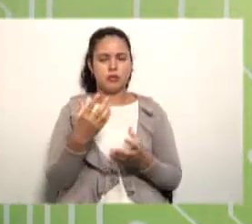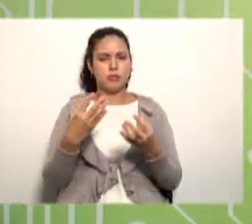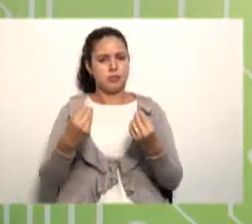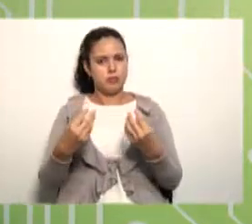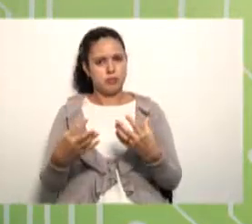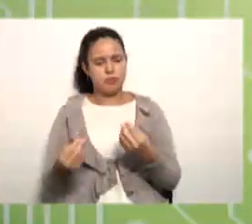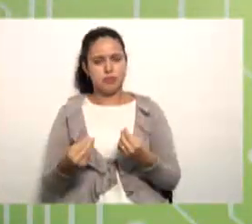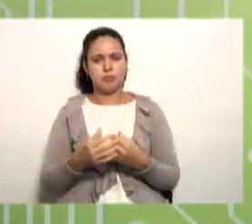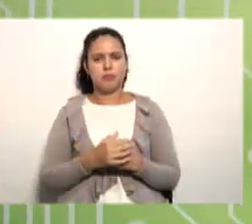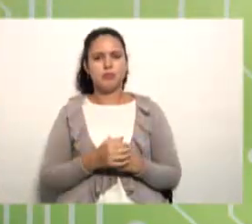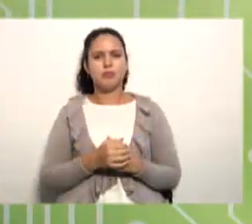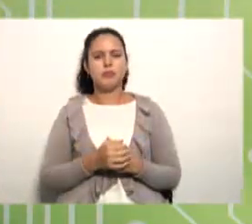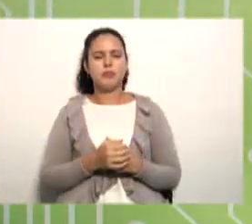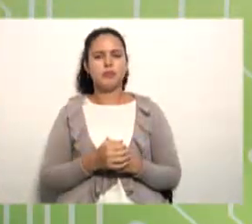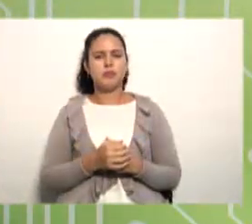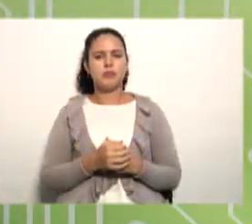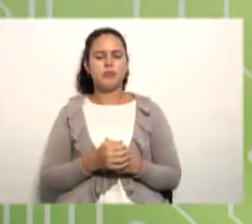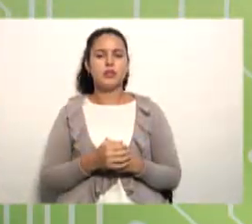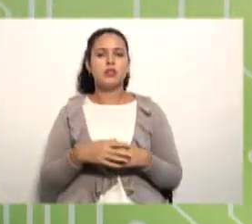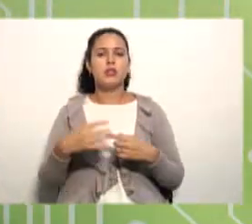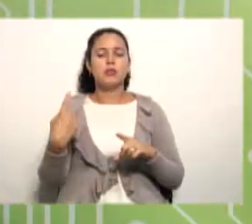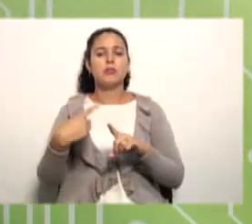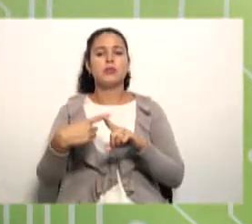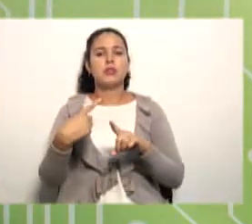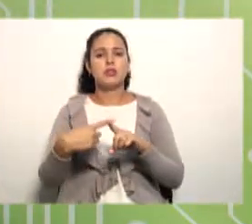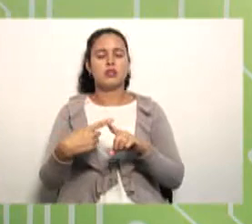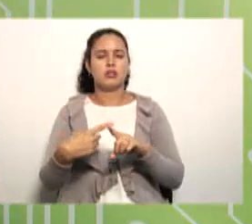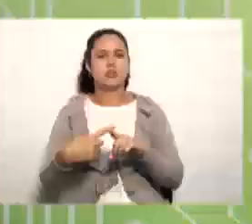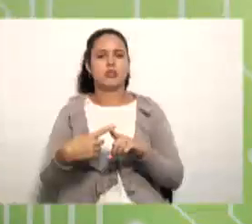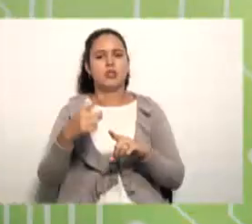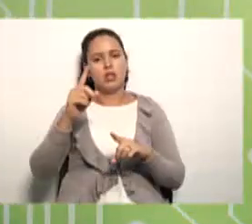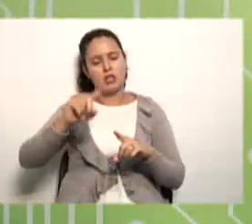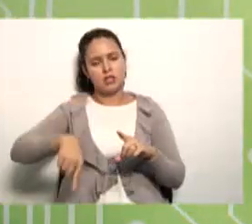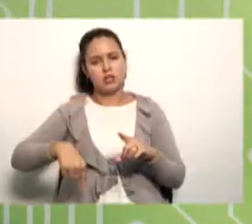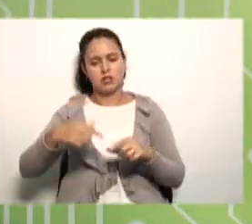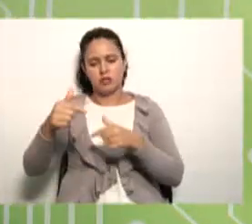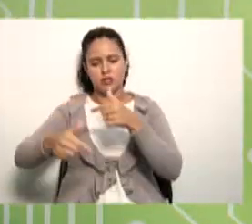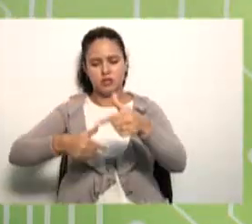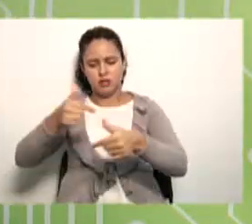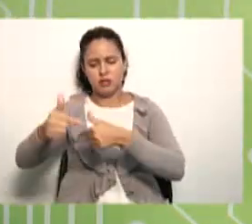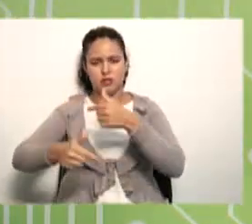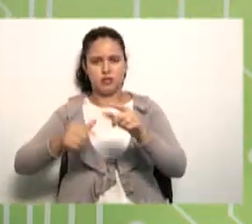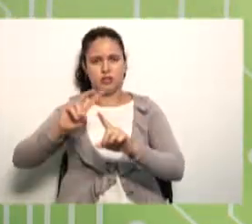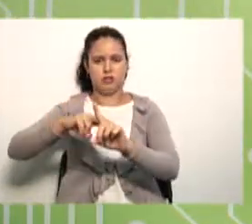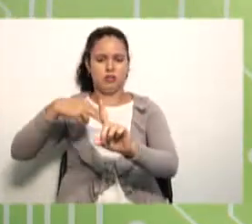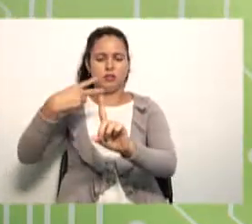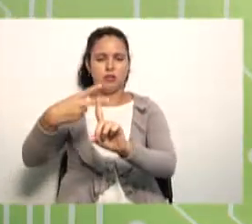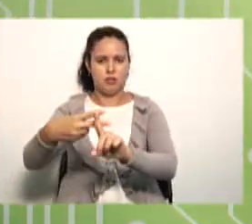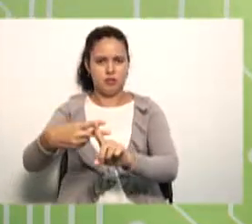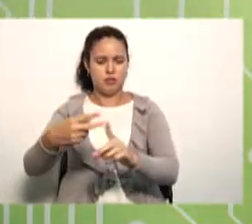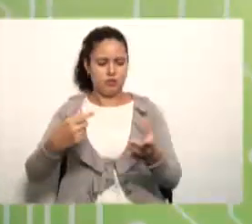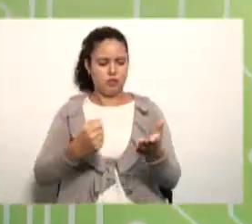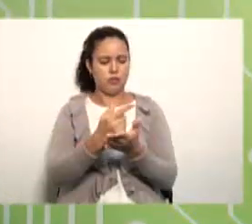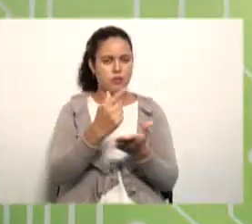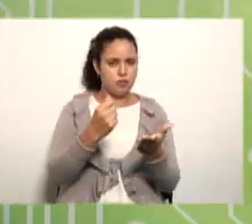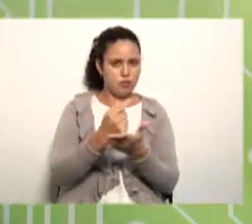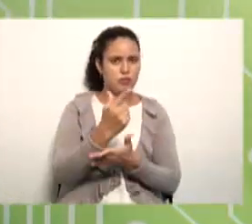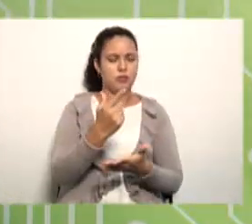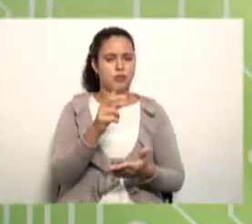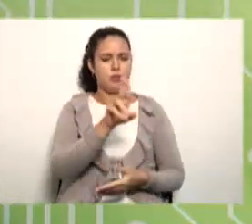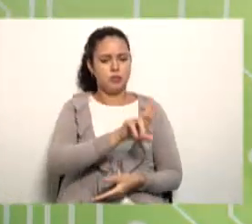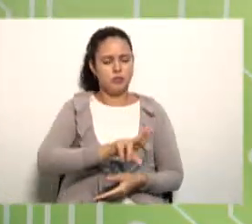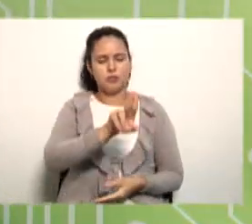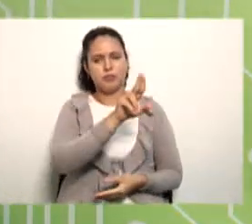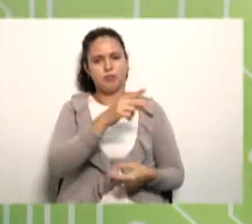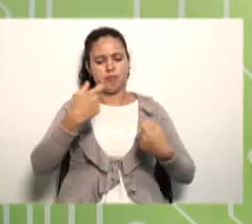muito como nação. E isso se reflete no nosso padrão de consumo. E o nosso padrão de consumo são as coisas que a gente traz para dentro de casa, são